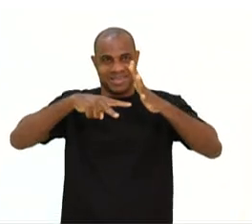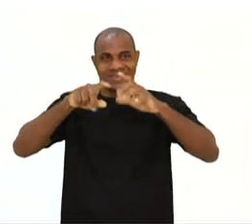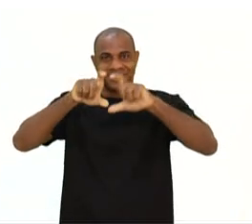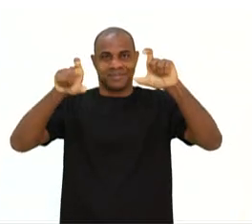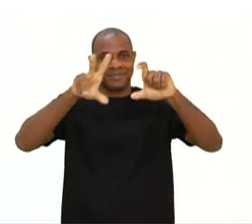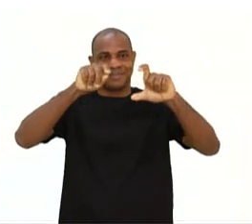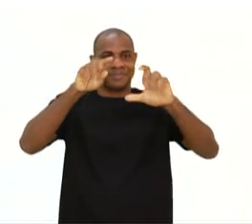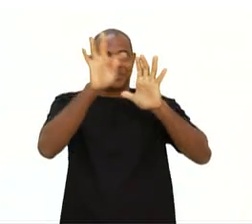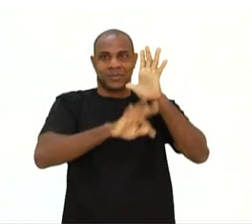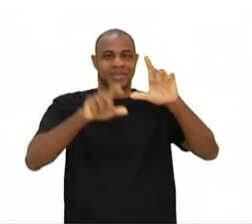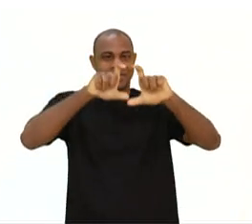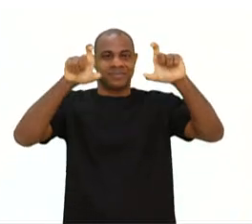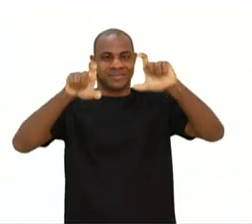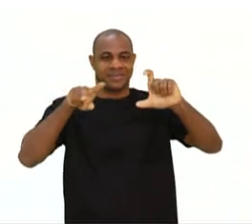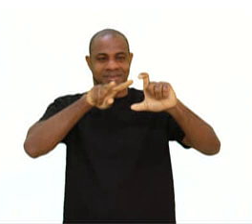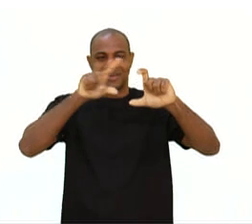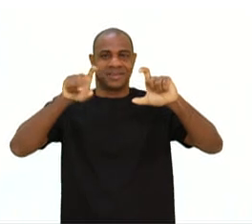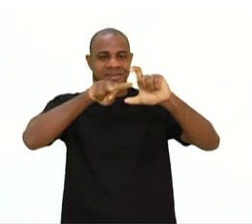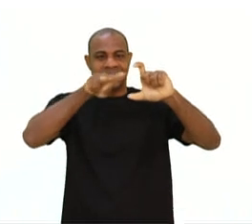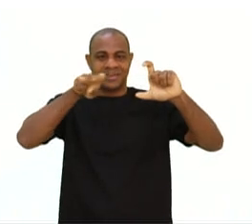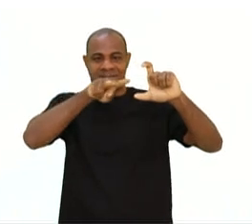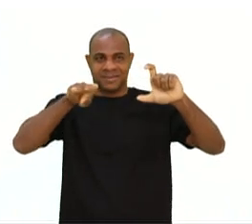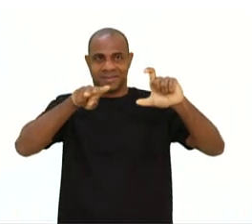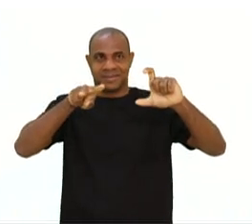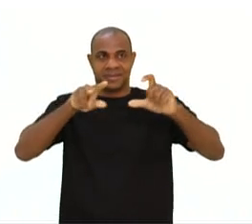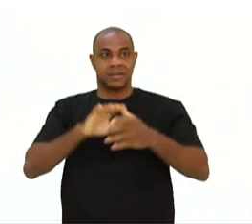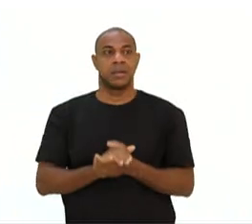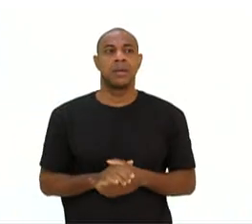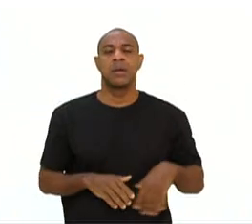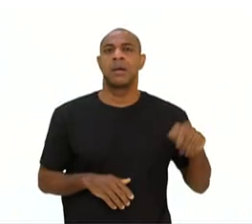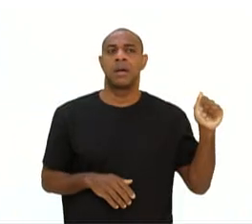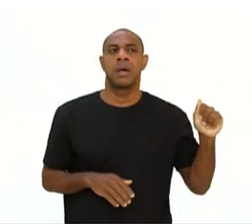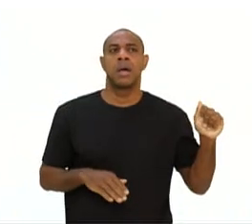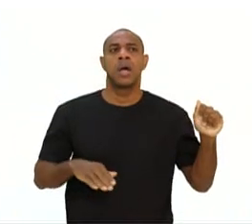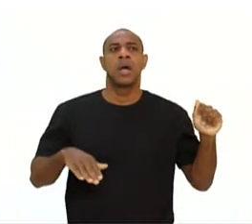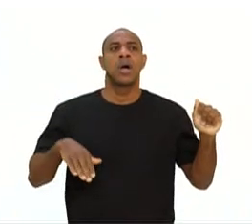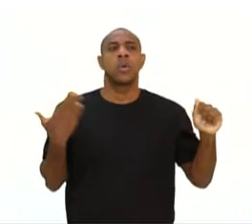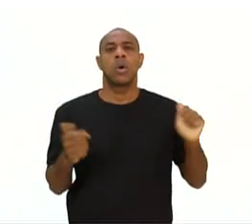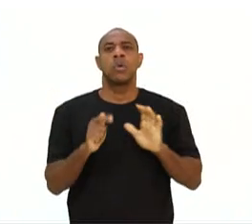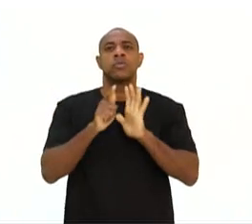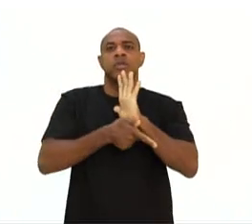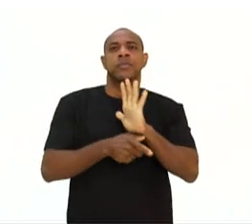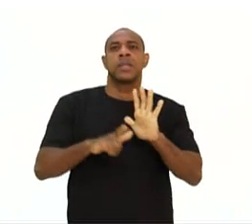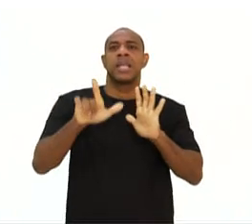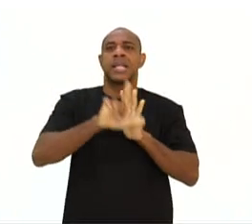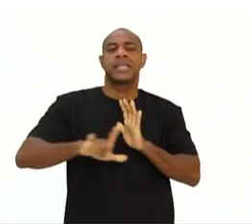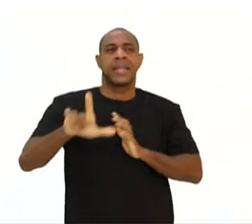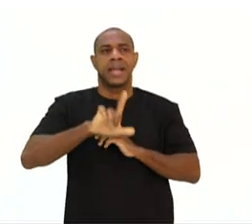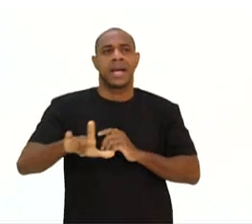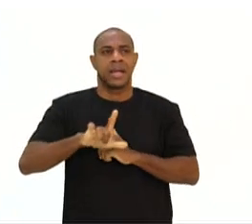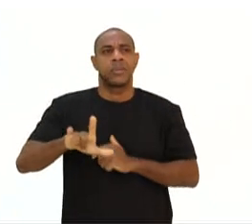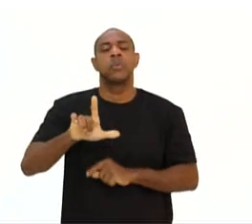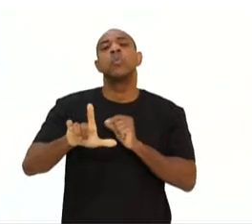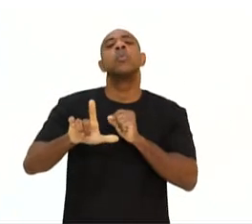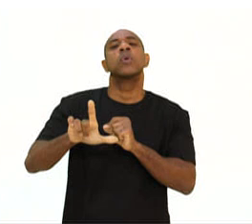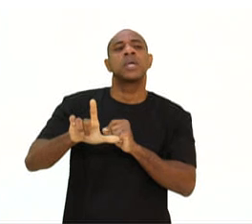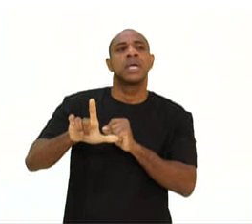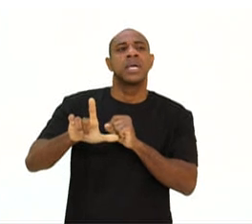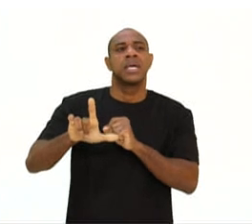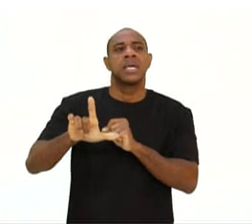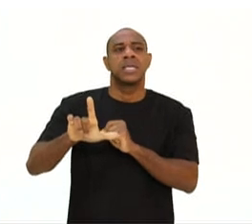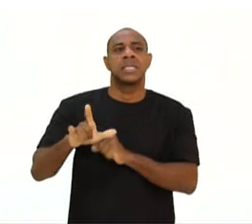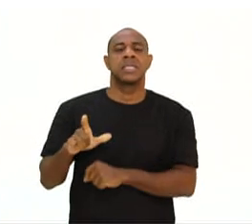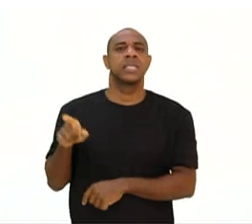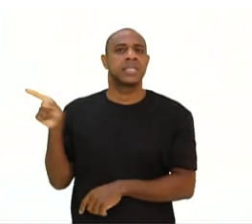which were literary genres made Hughes famous? Quais são os gêneros literários que tornaram Hughes